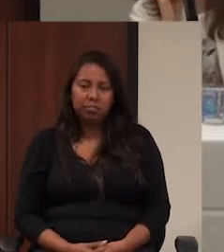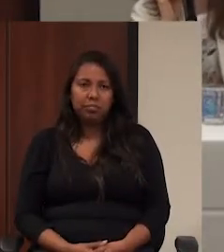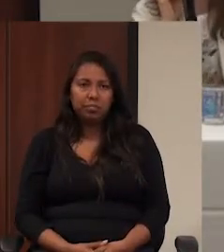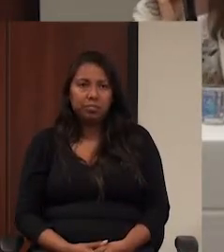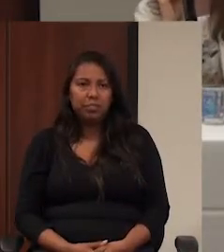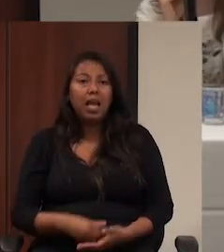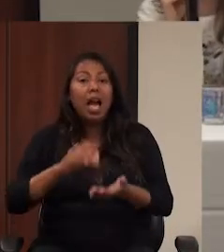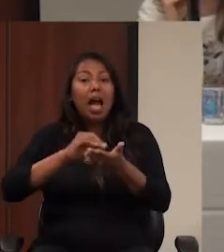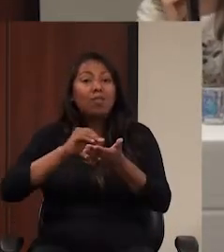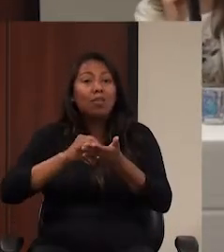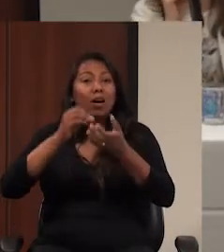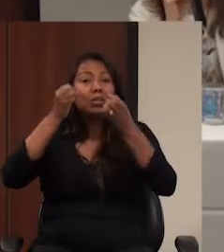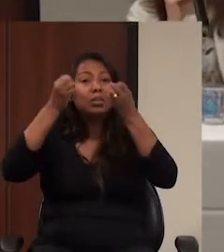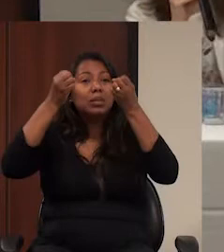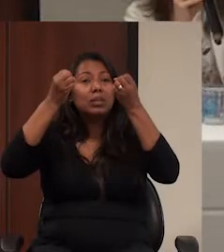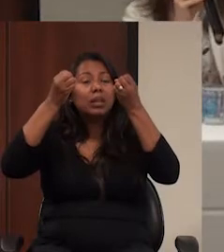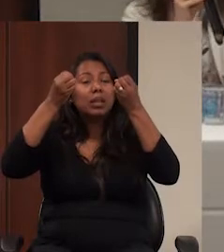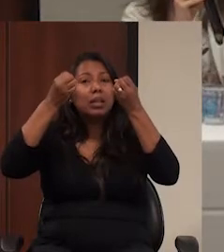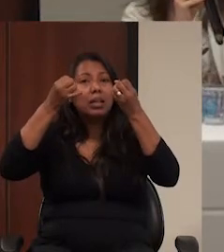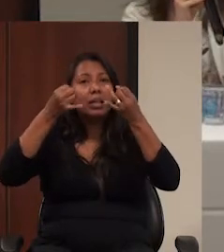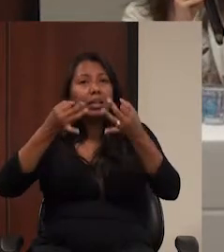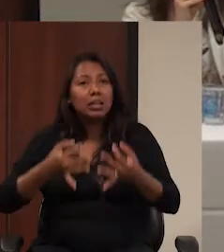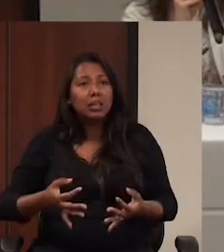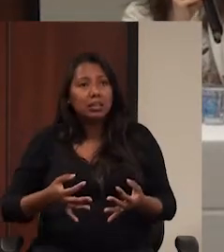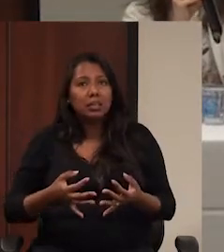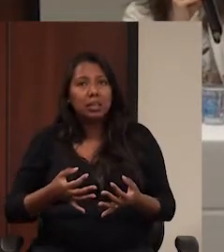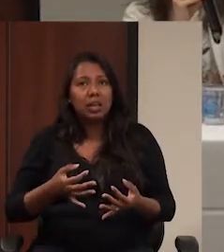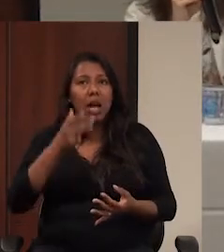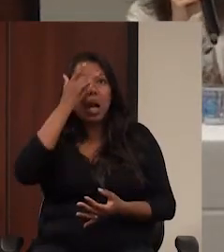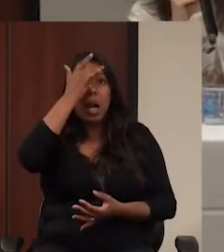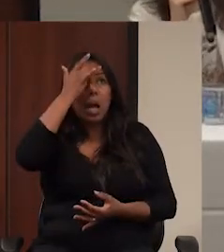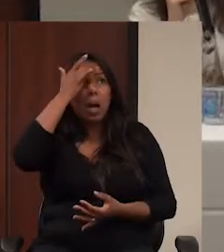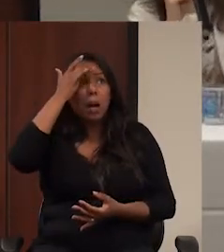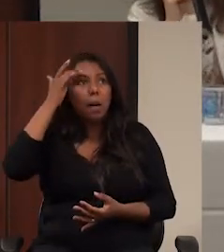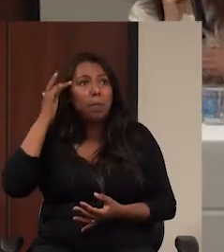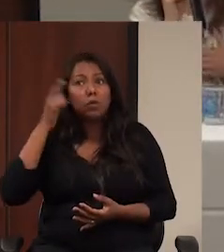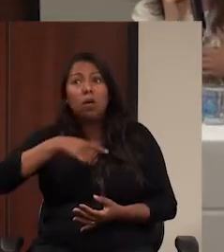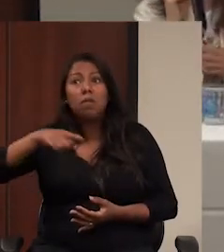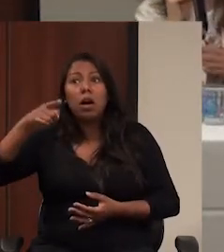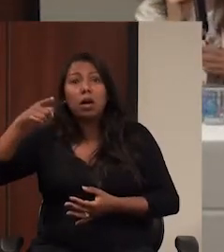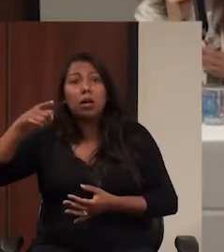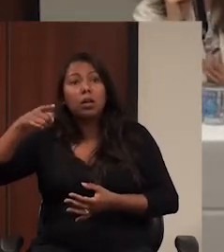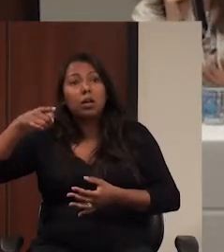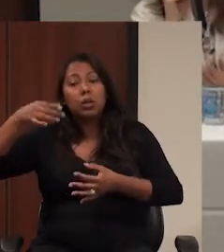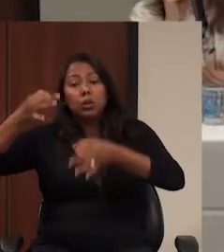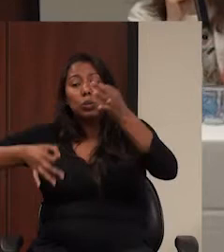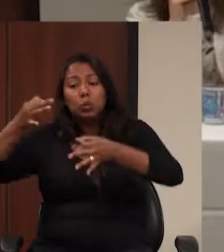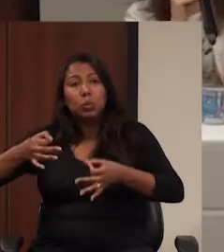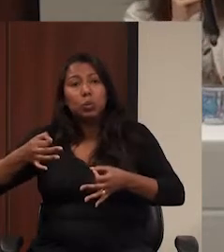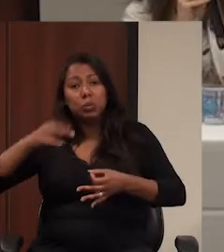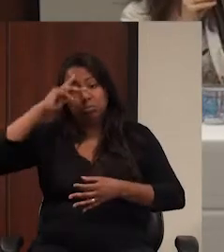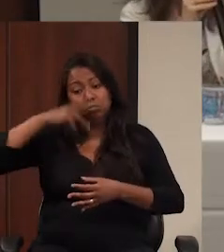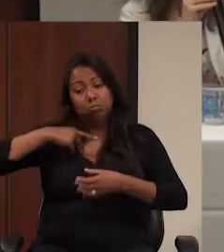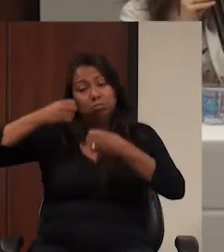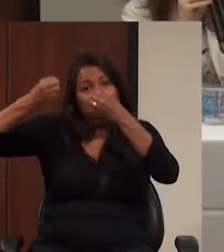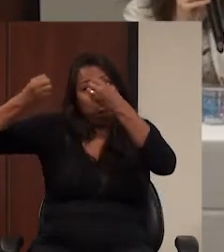dever inequívoco de ouvir a pessoa com deficiência em juízo. Né? Então, uma pessoa tem um processo que diz respeito à vida dela, a legislação não